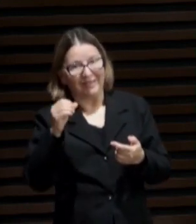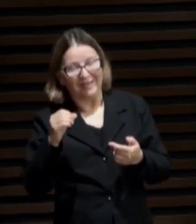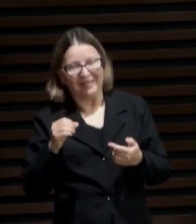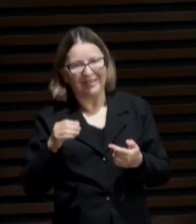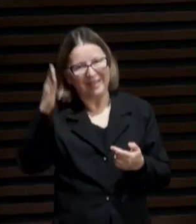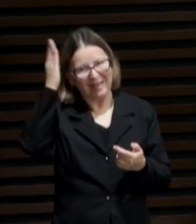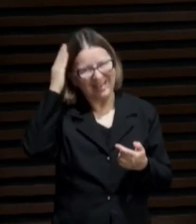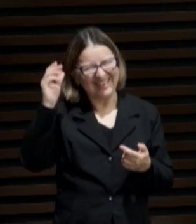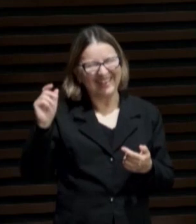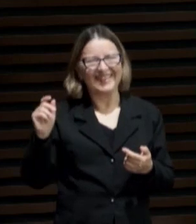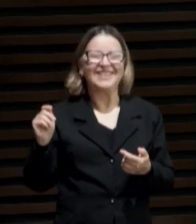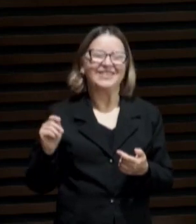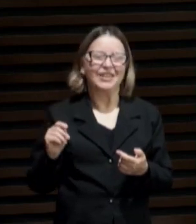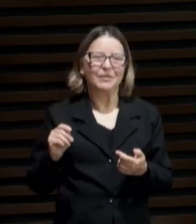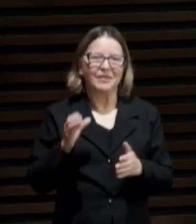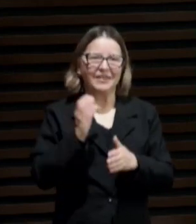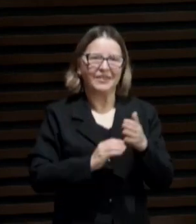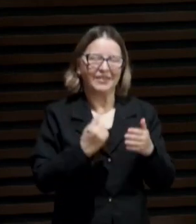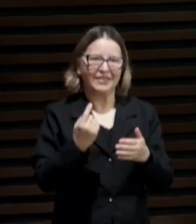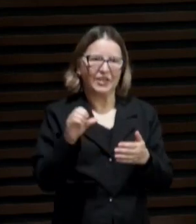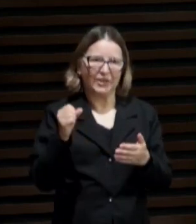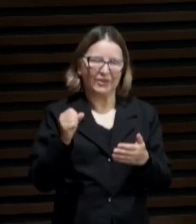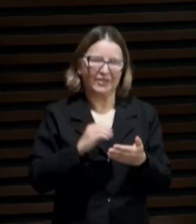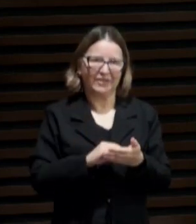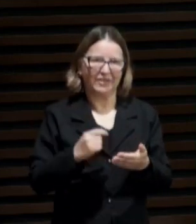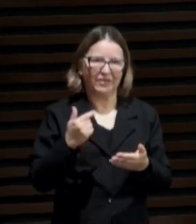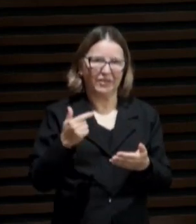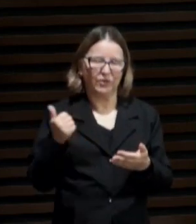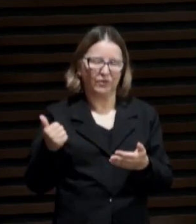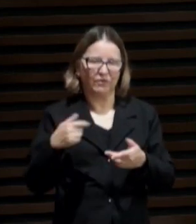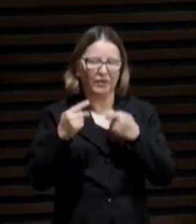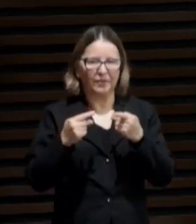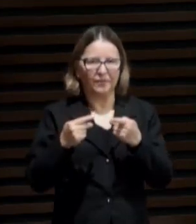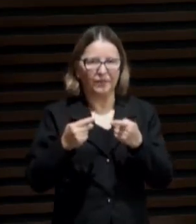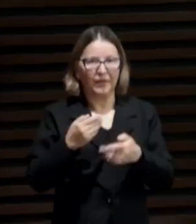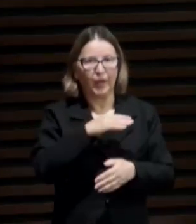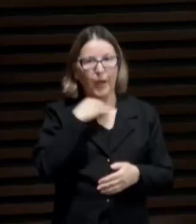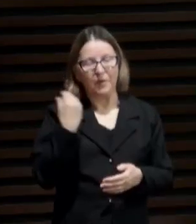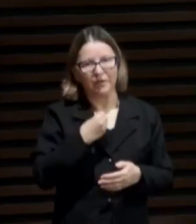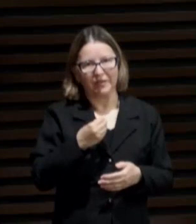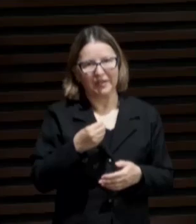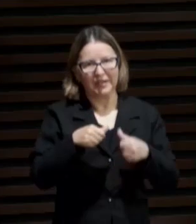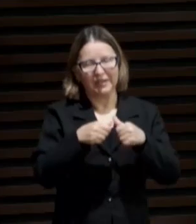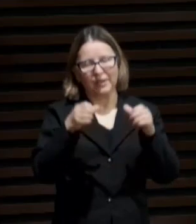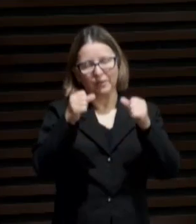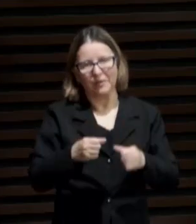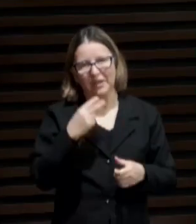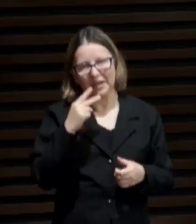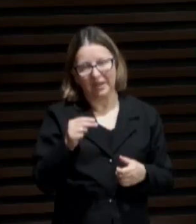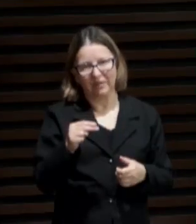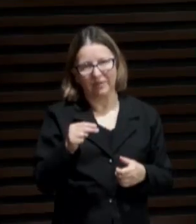Provérbios 18, 21 diz assim, a morte e a vida estão no poder da língua. O